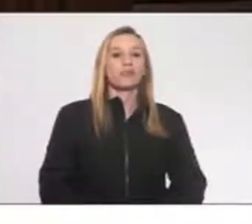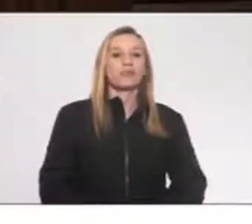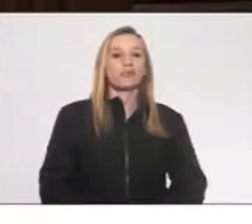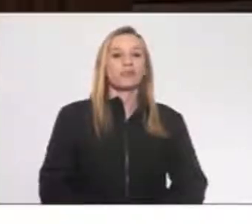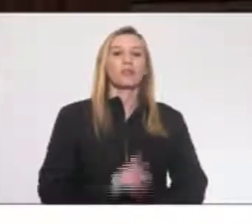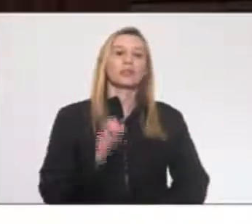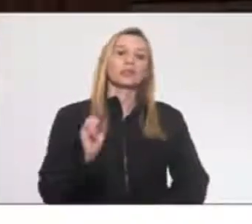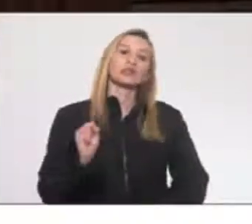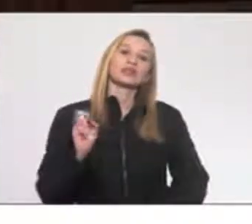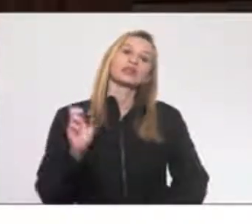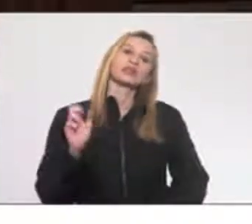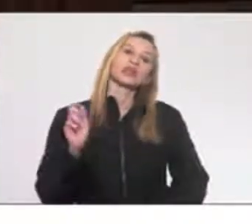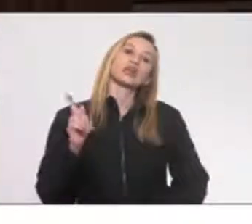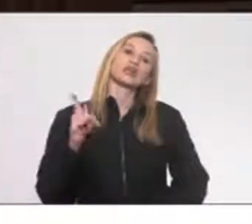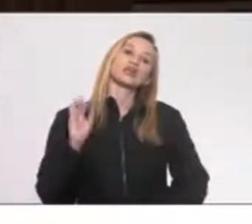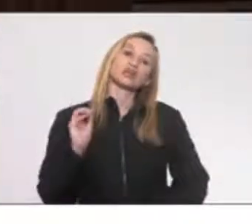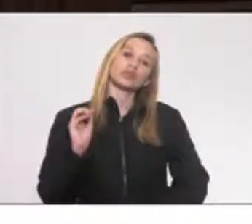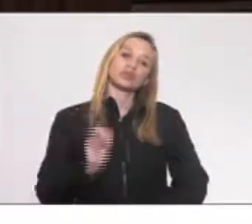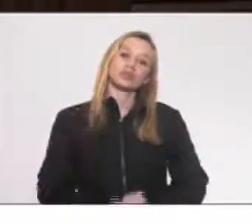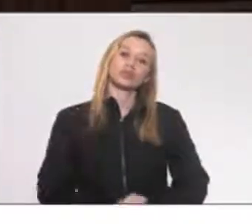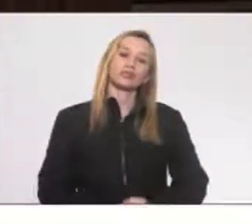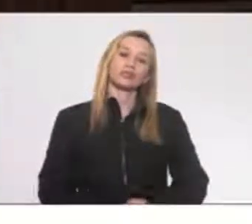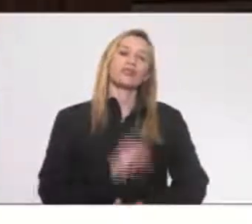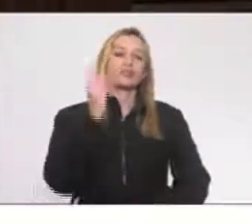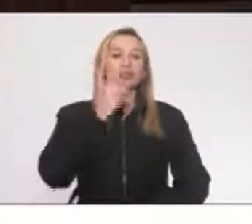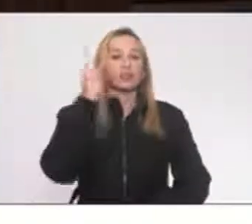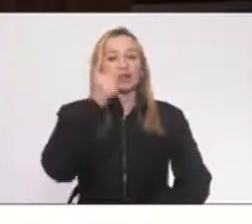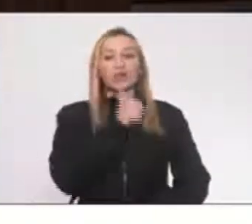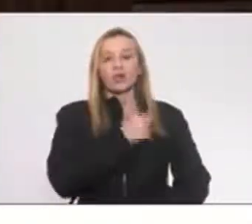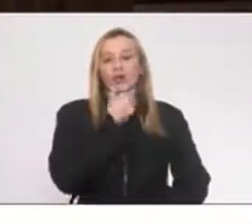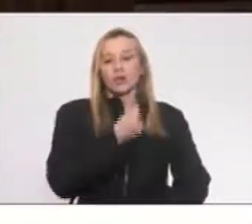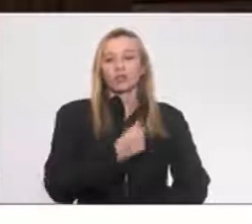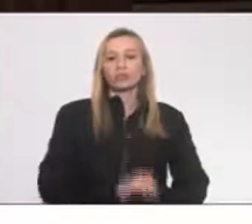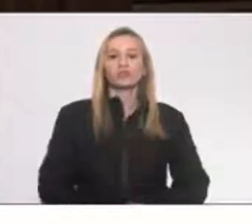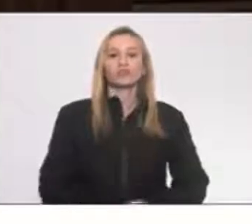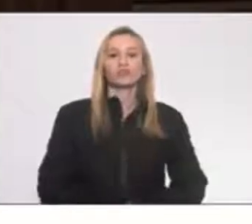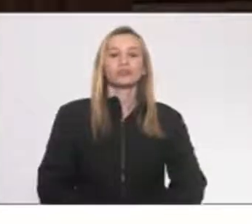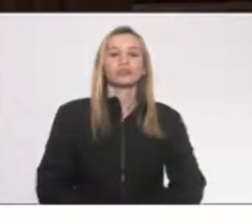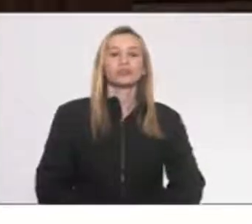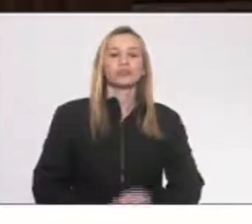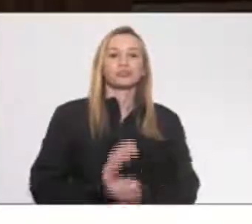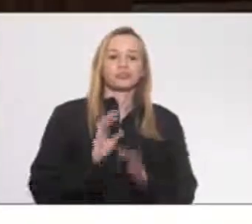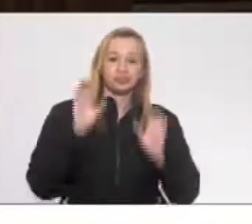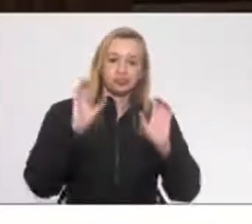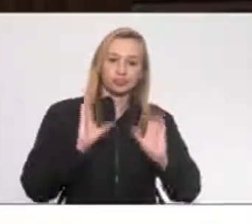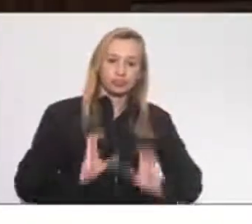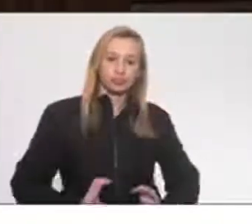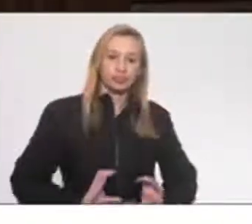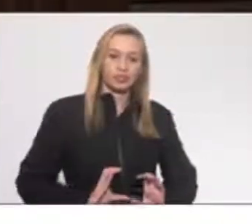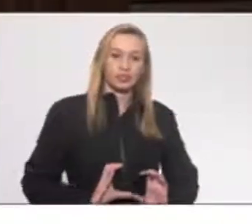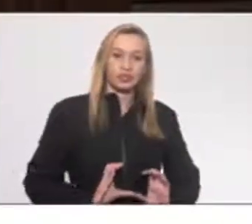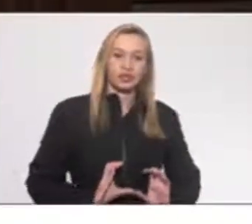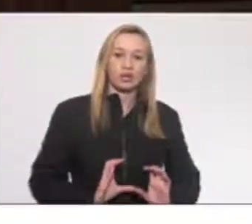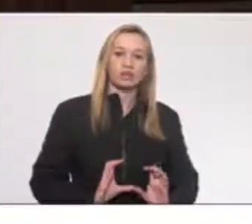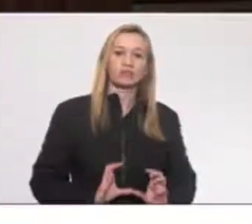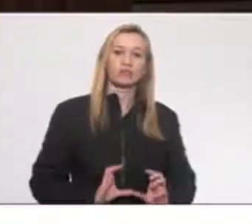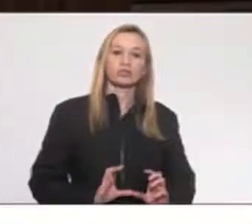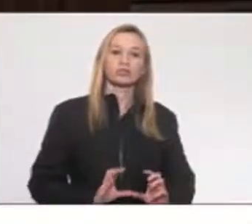Sérgio Lubac, senhoras deputadas, senhores deputados, cidadãos ainda nas